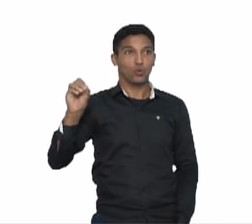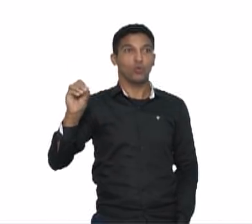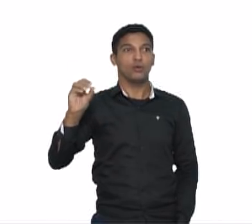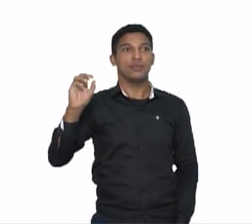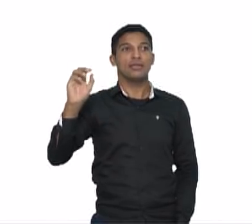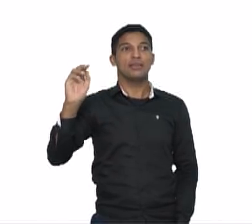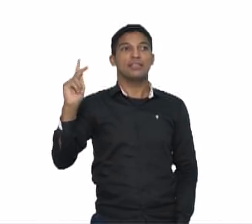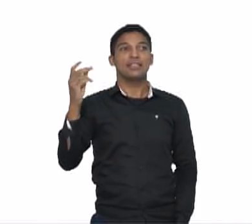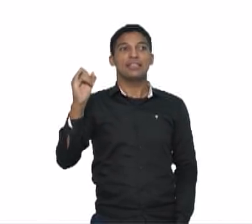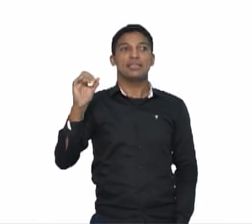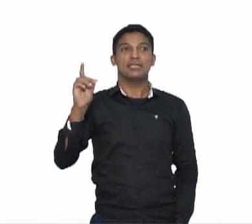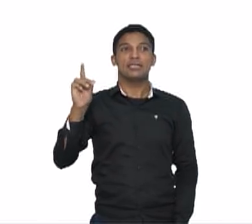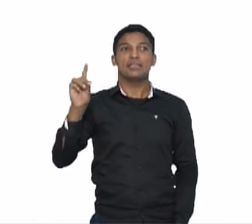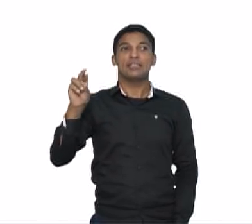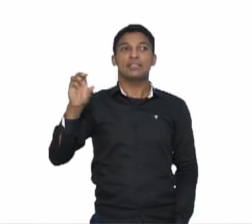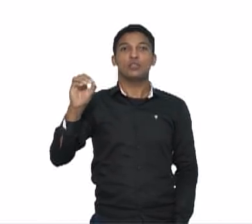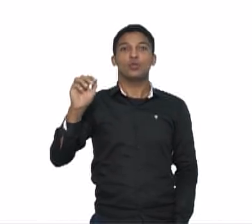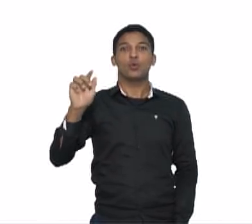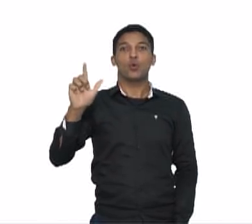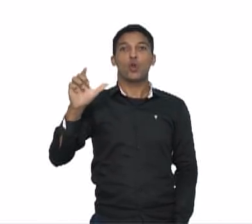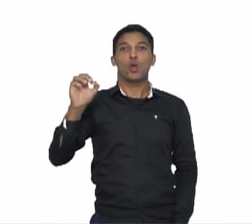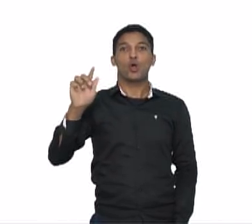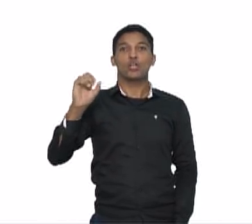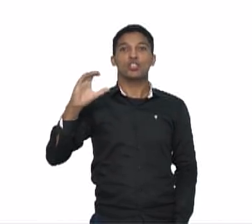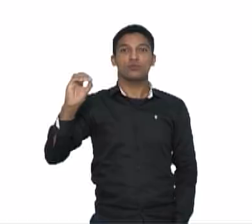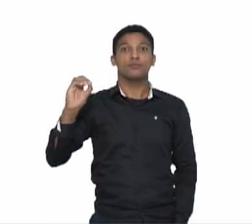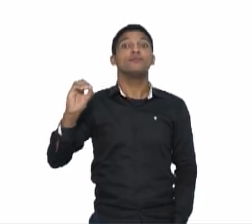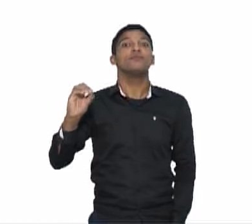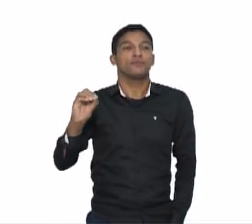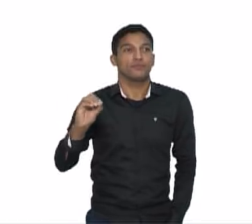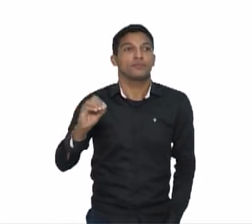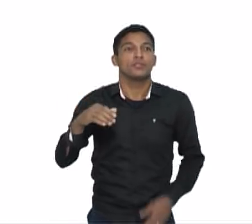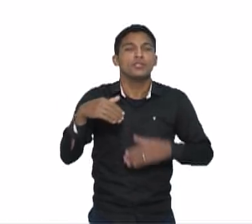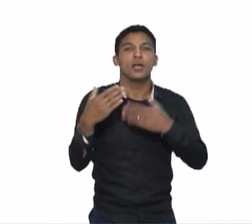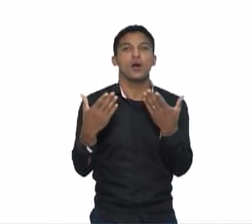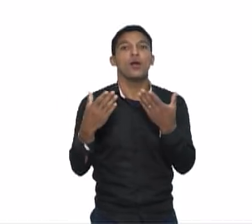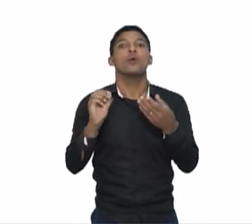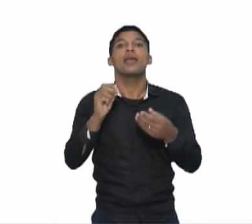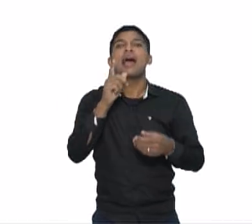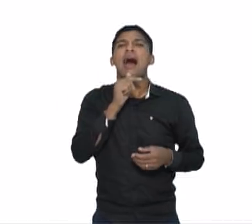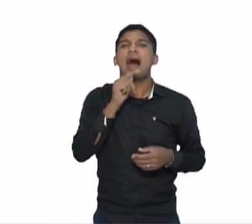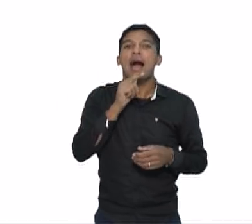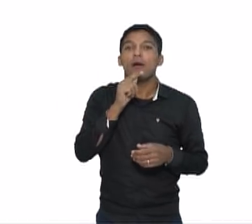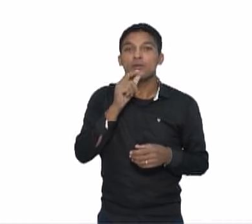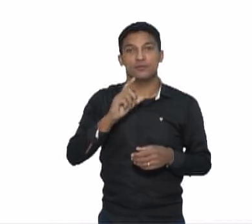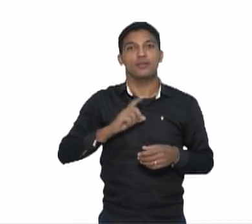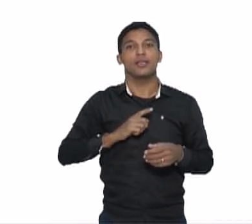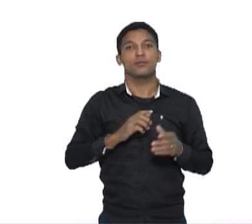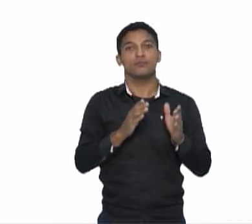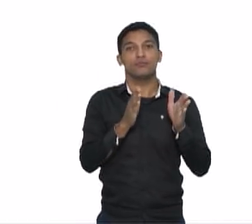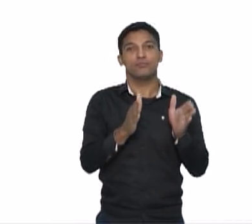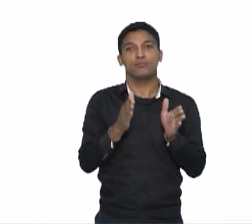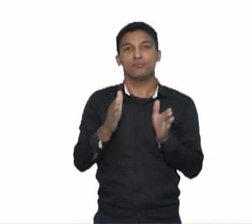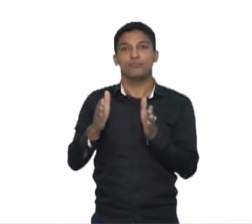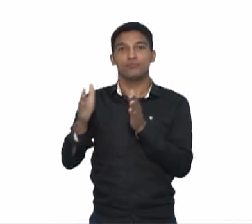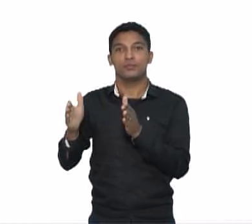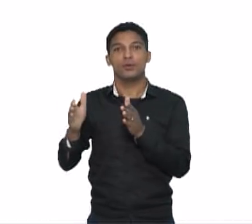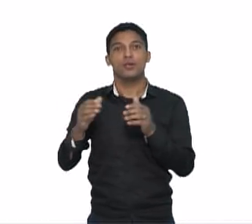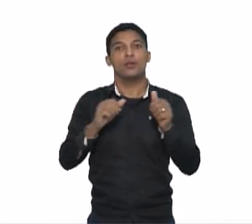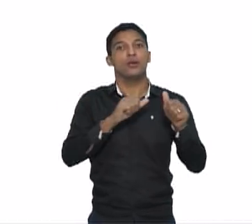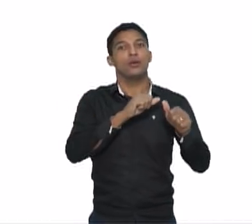constante de circulação e transformação de estados físicos da água presente no